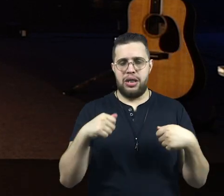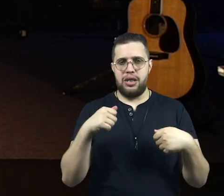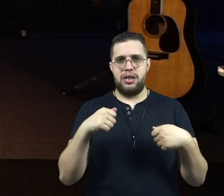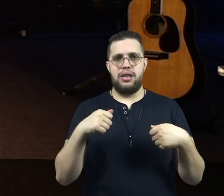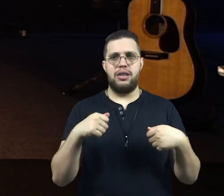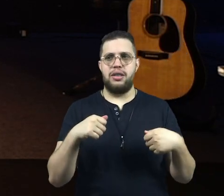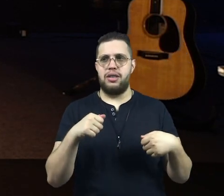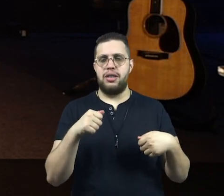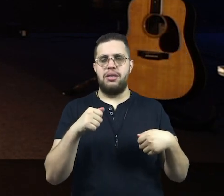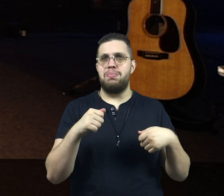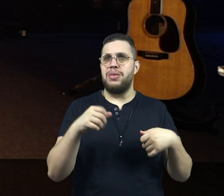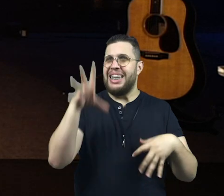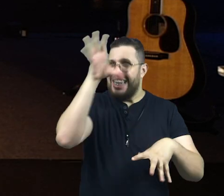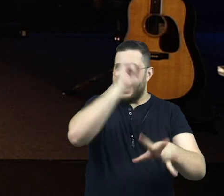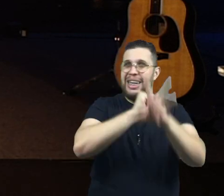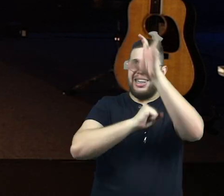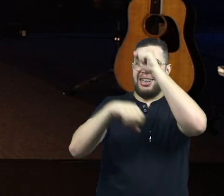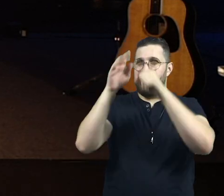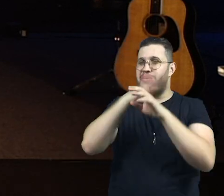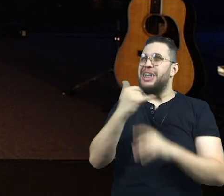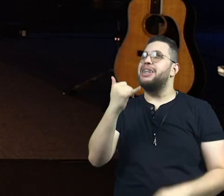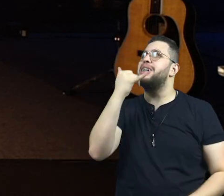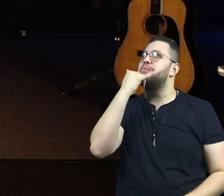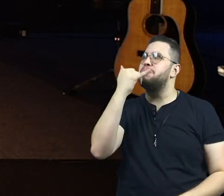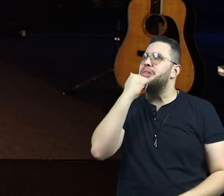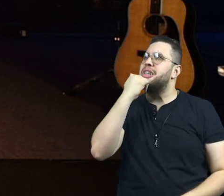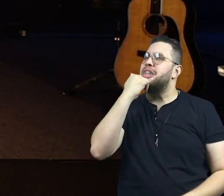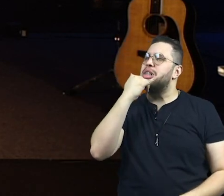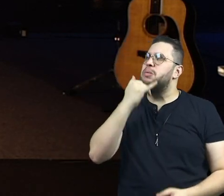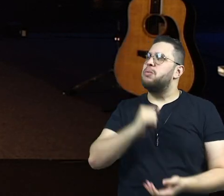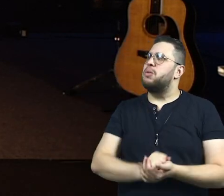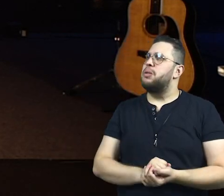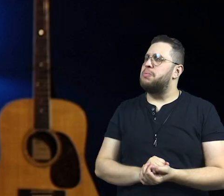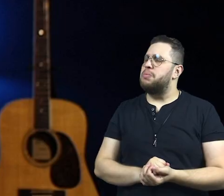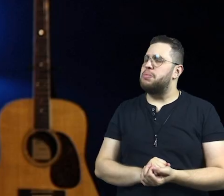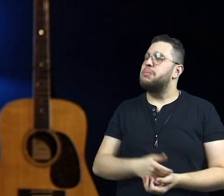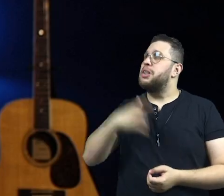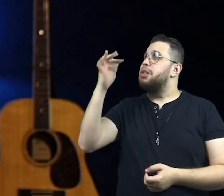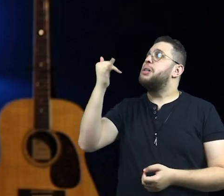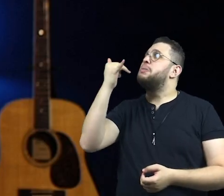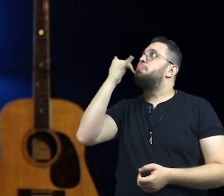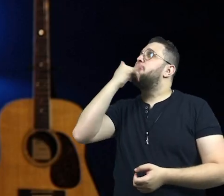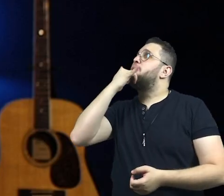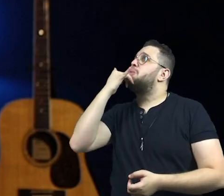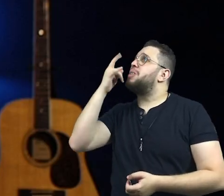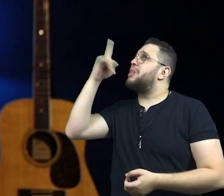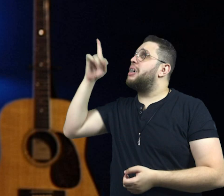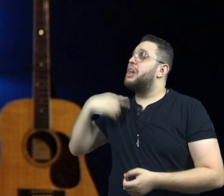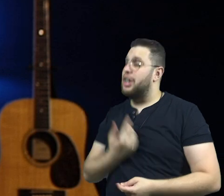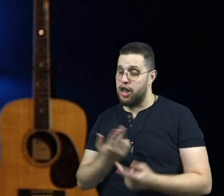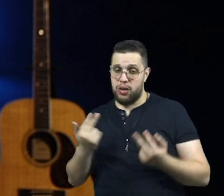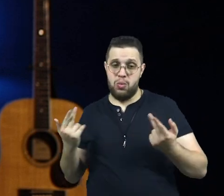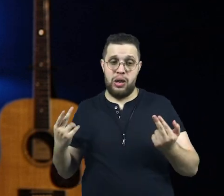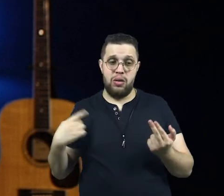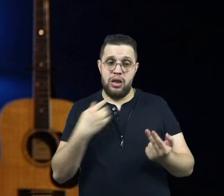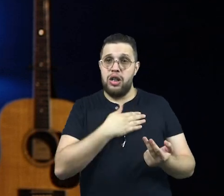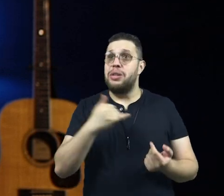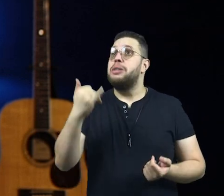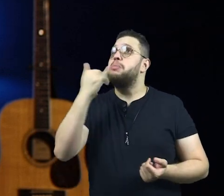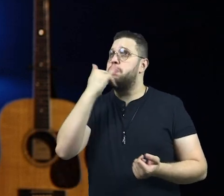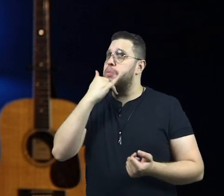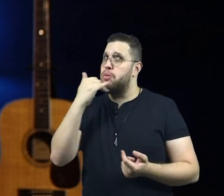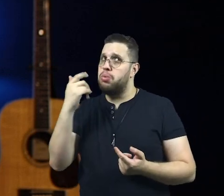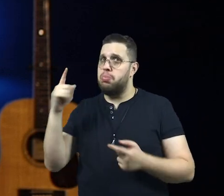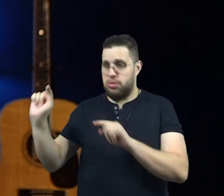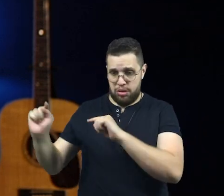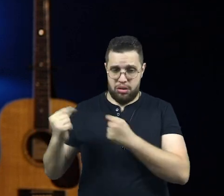Amém? A gente ora Pai Nosso, e ali a gente diz o quê? Perdoa as nossas dívidas, assim como nós perdoamos os